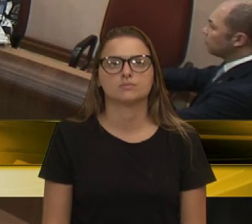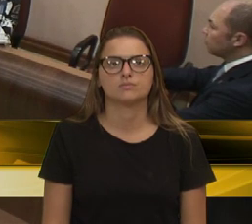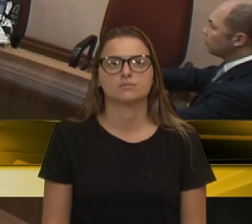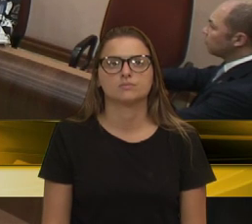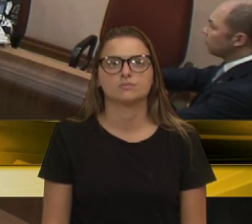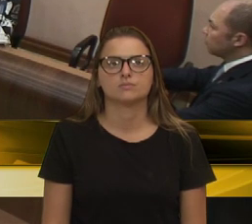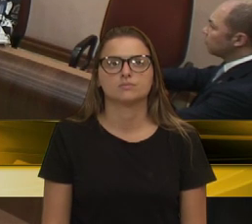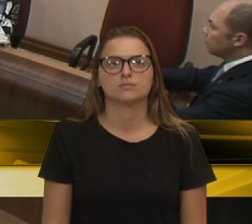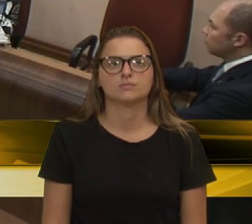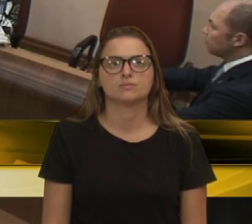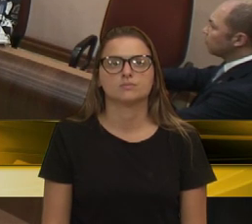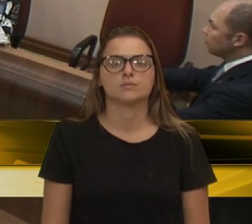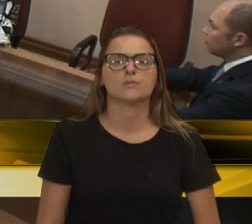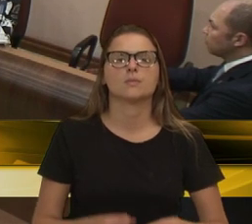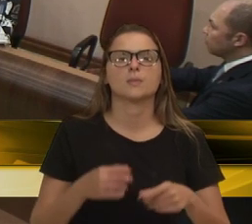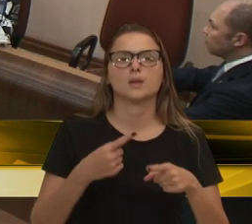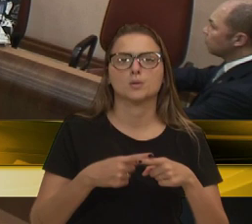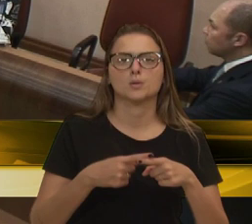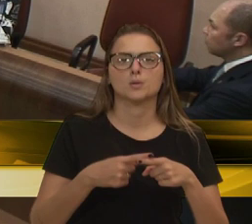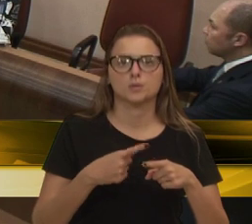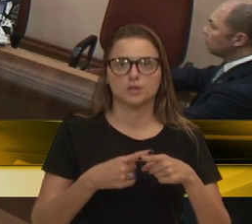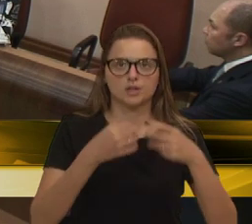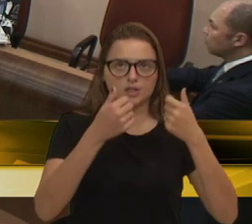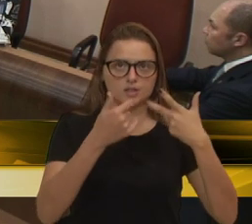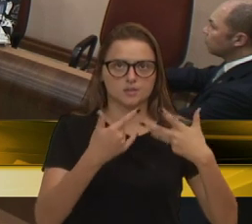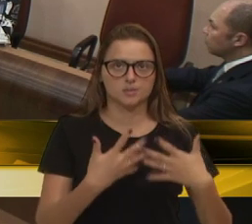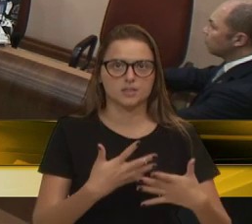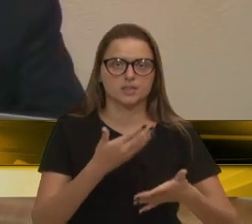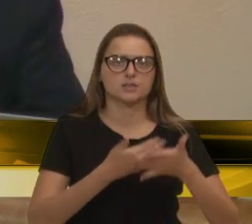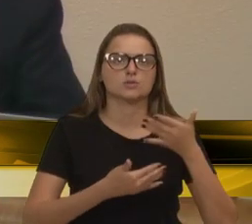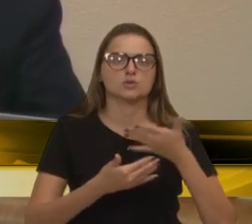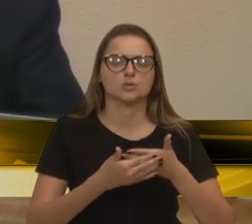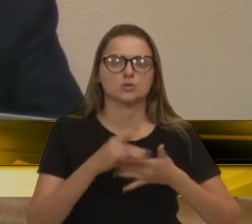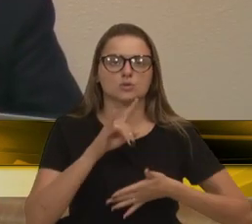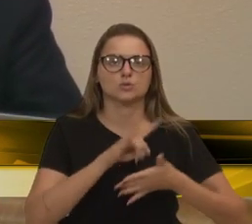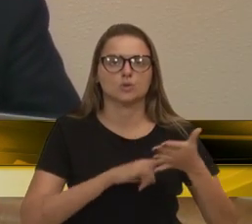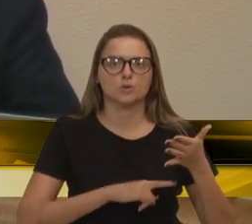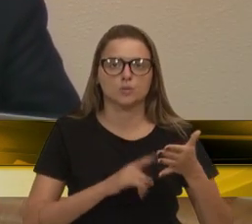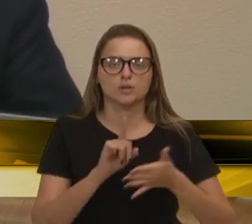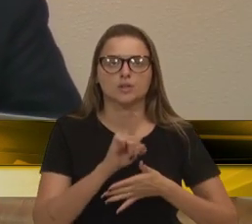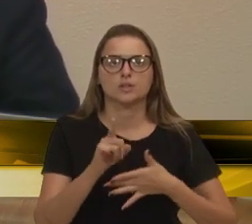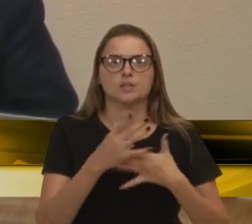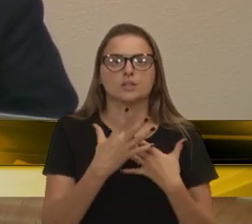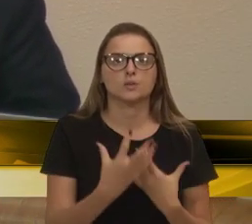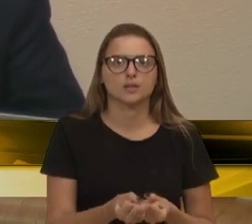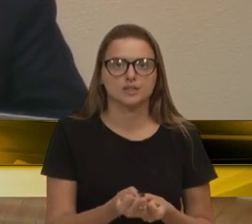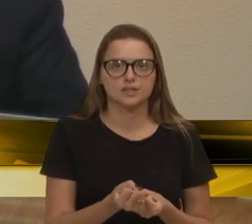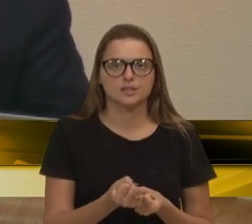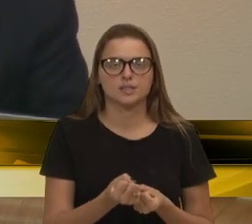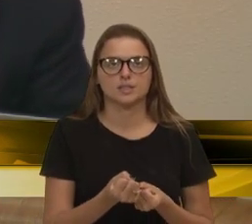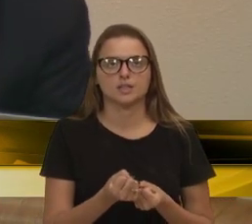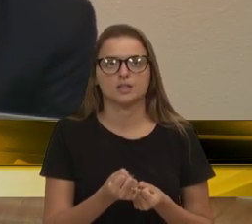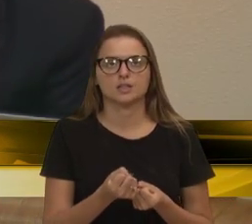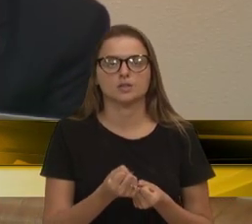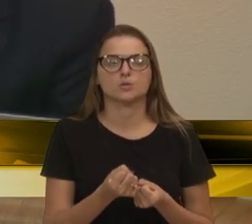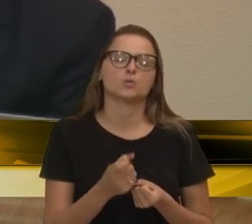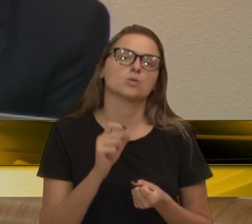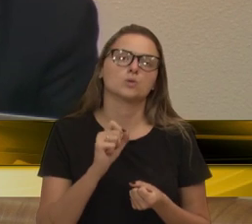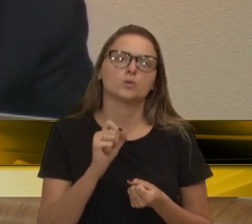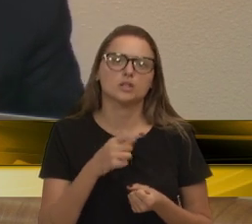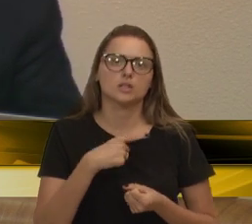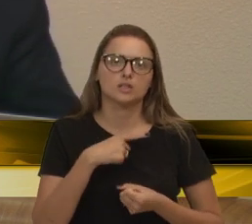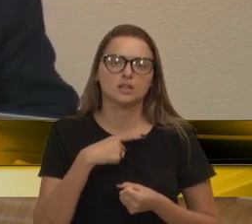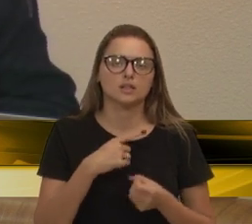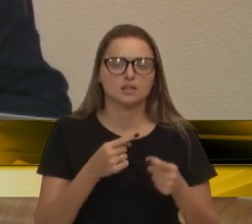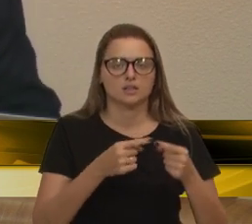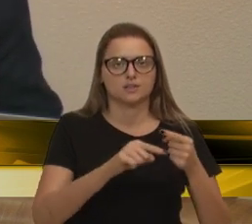Isso posto, diante do acima exposto, defiro parcialmente a medida liminar pleiteada pela parte